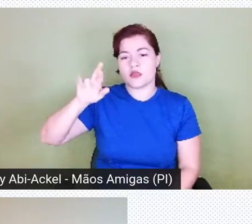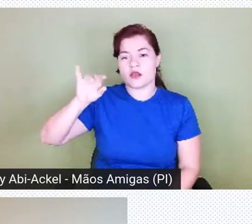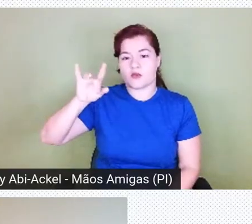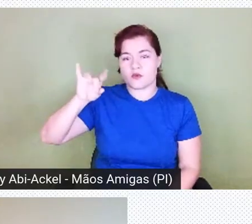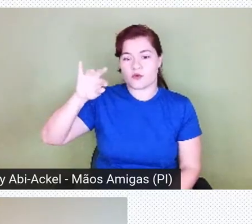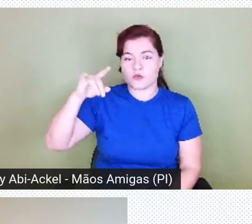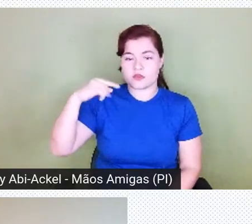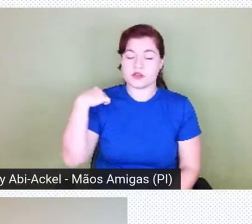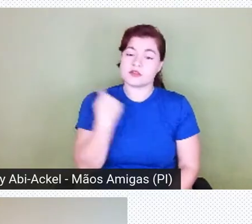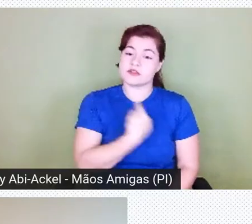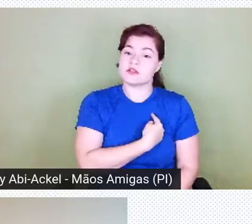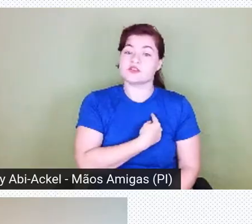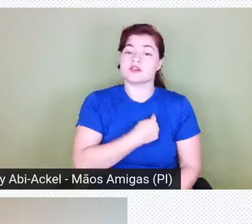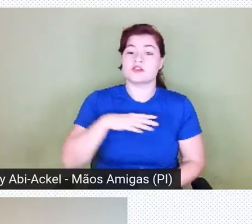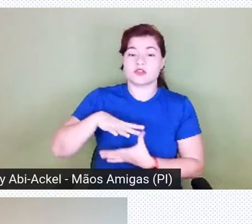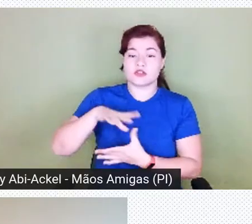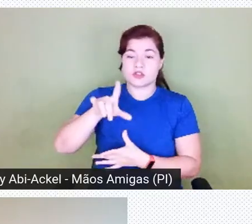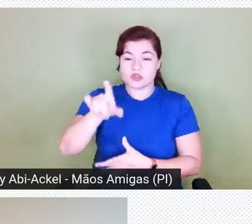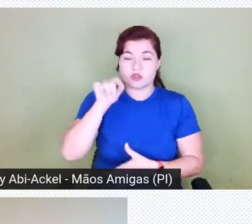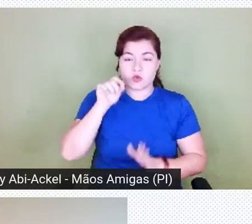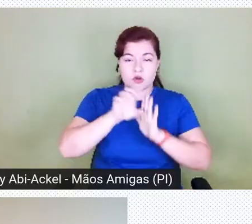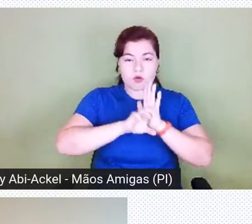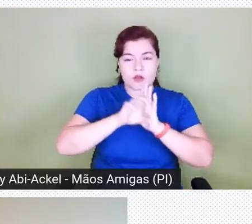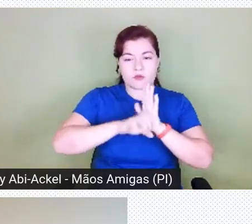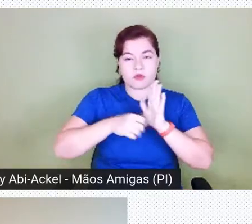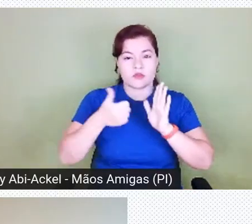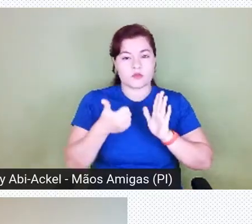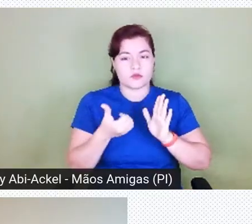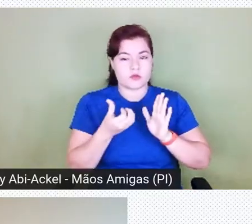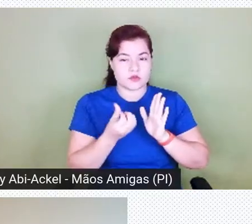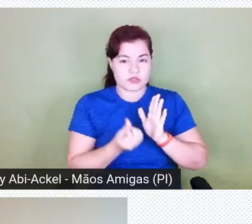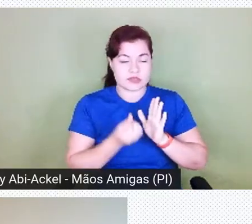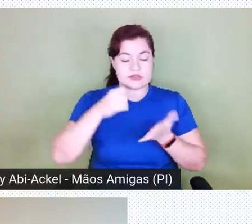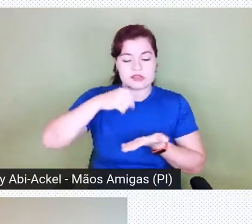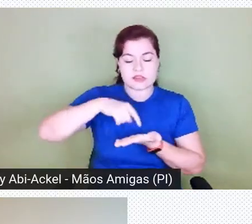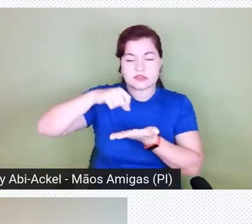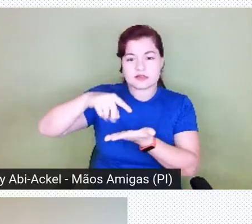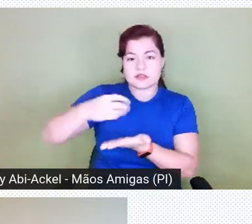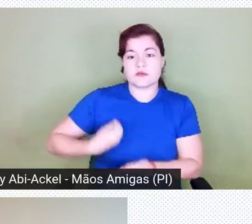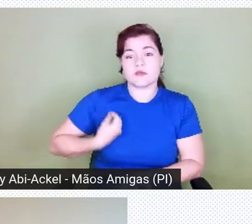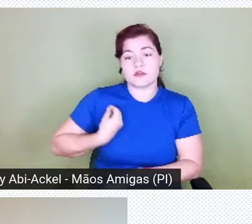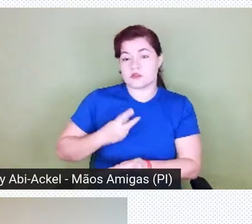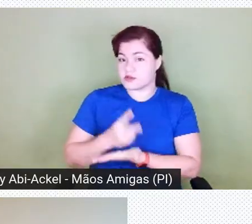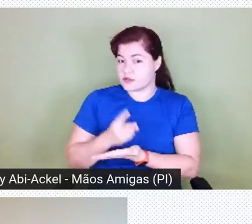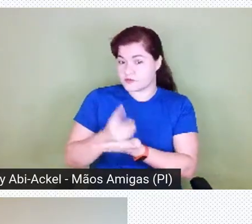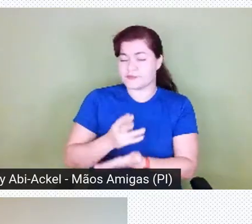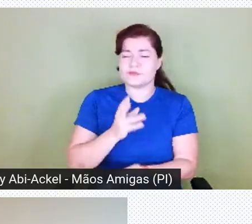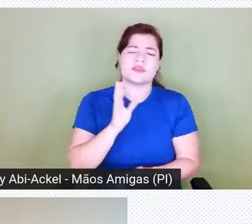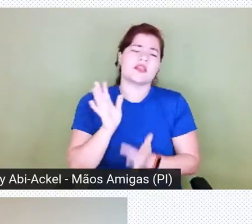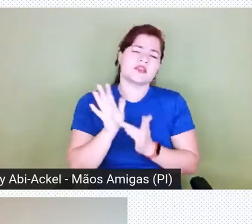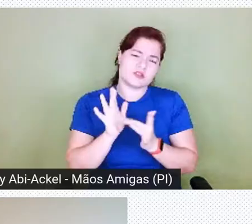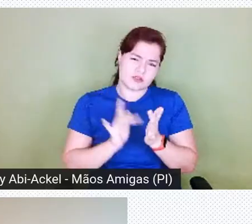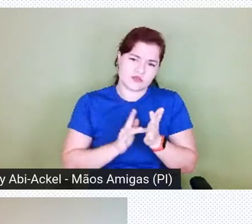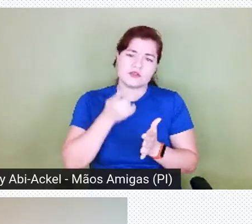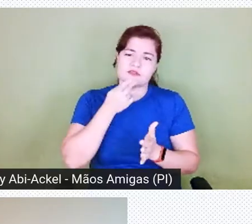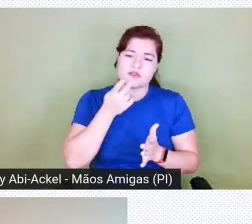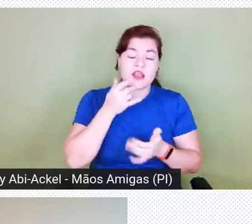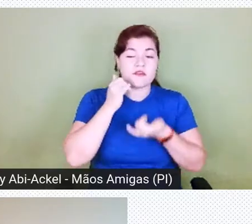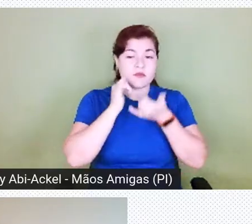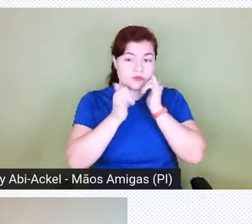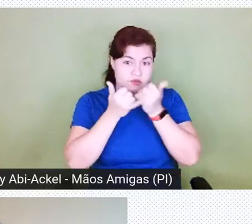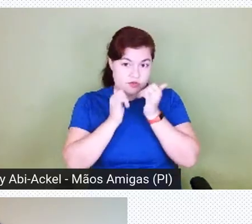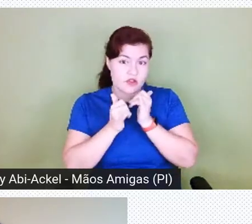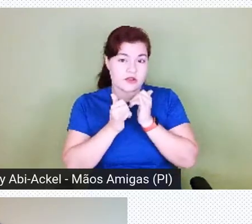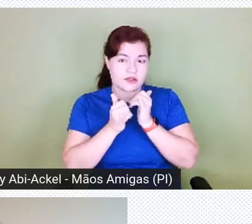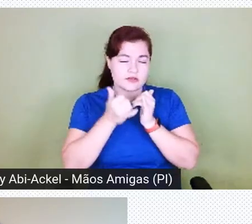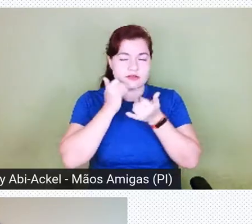16, Sementes de Vida Eterna. E Jesus falava por parábolas, né? As parábolas são